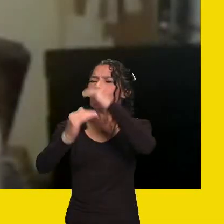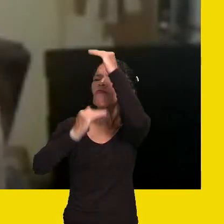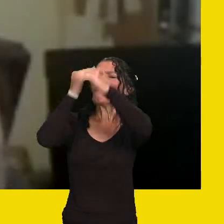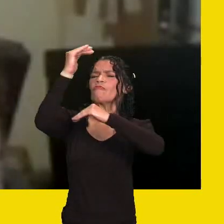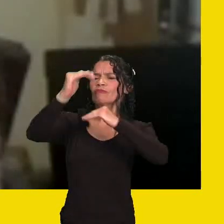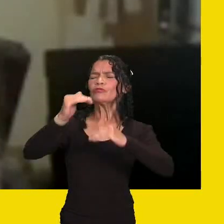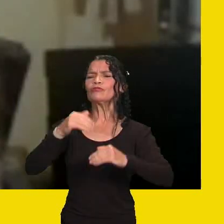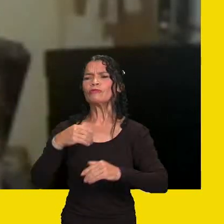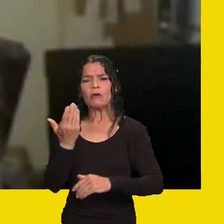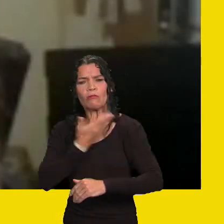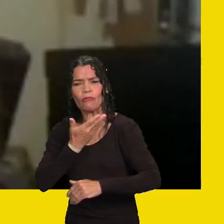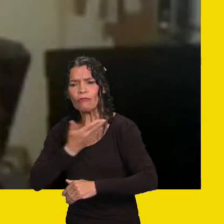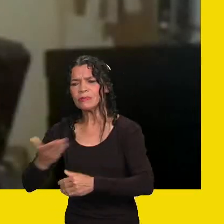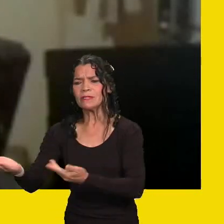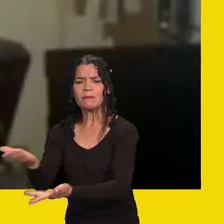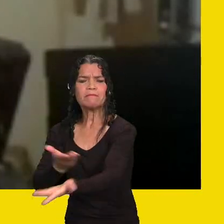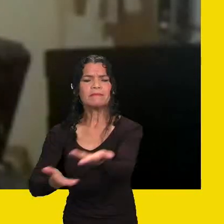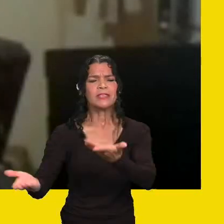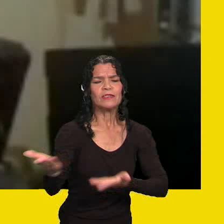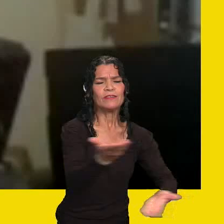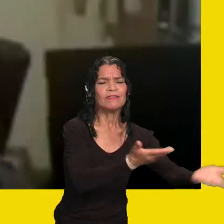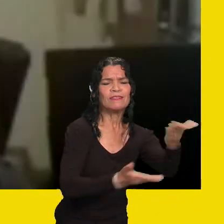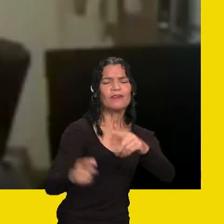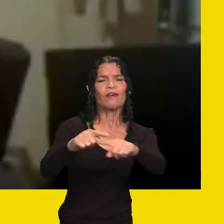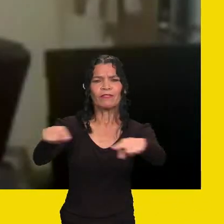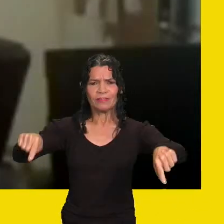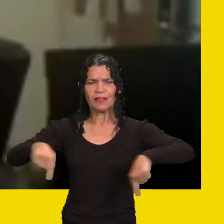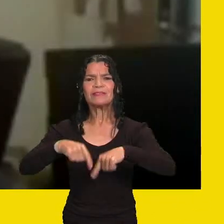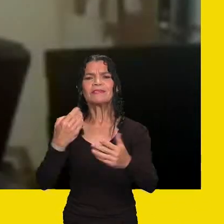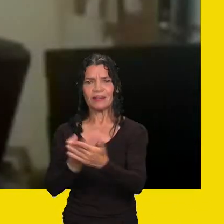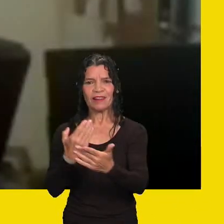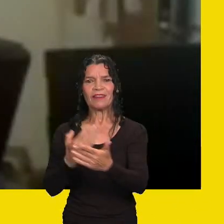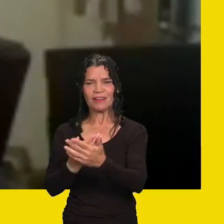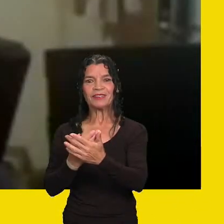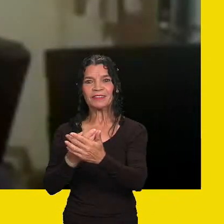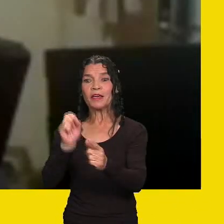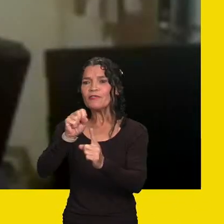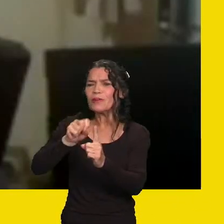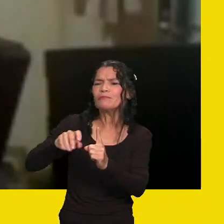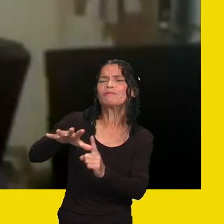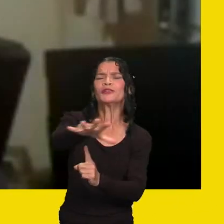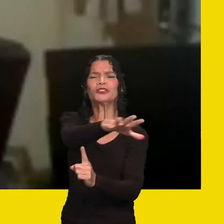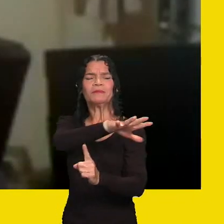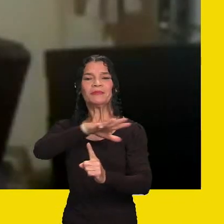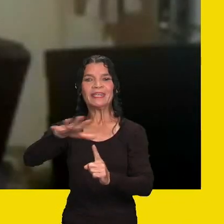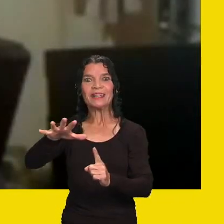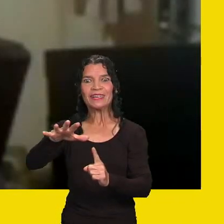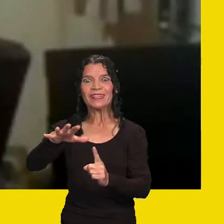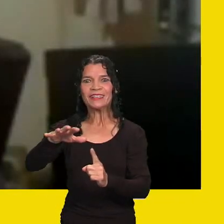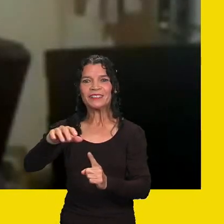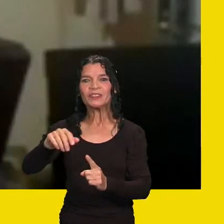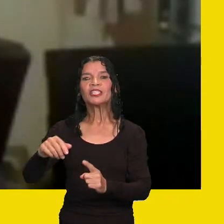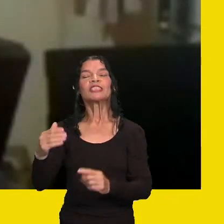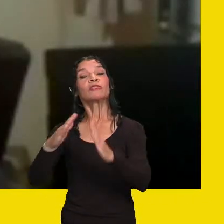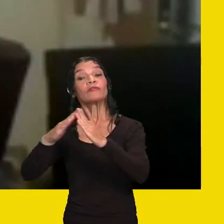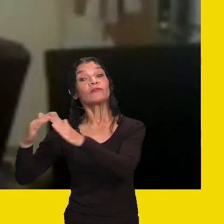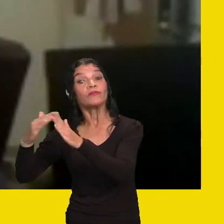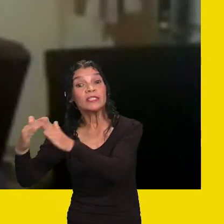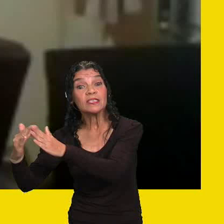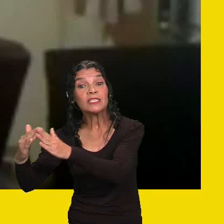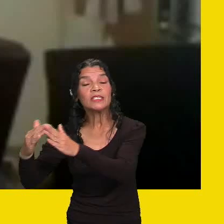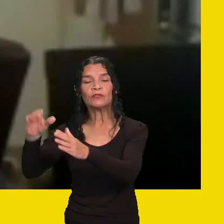com os colegas de classe. Eles vão multiplicando, aí daqui a pouco tem um vizinho,